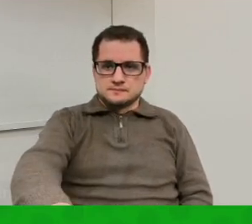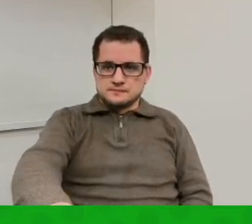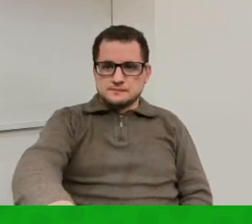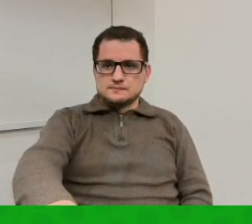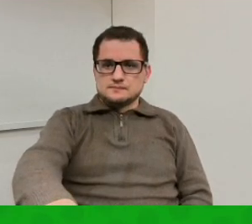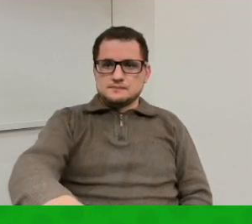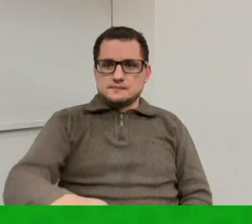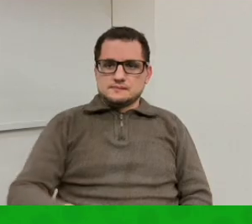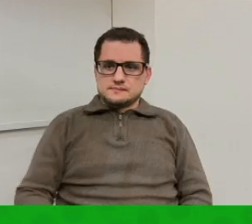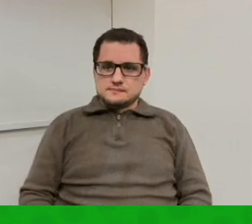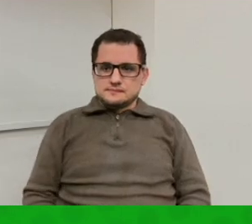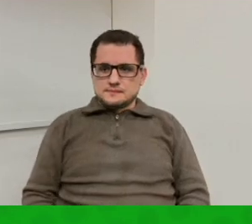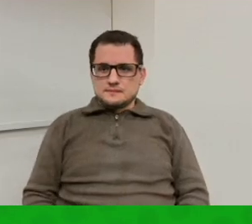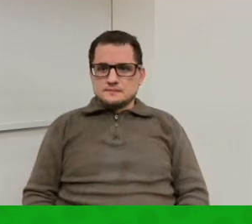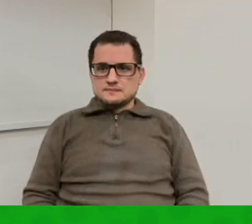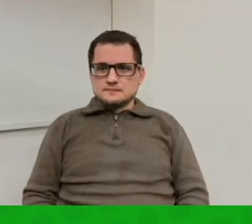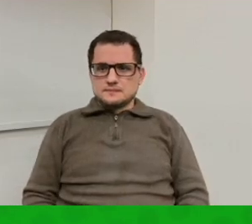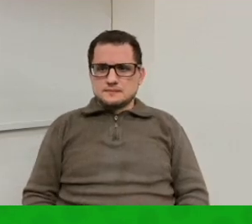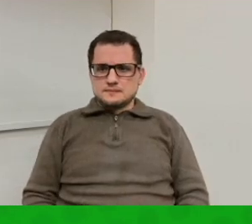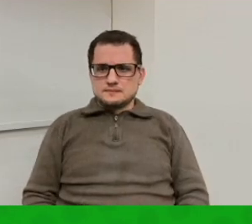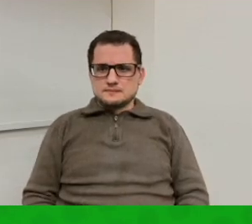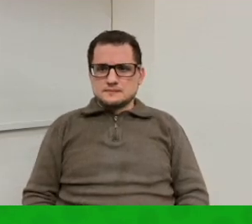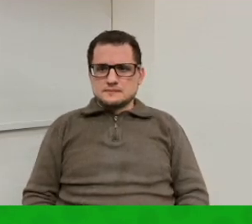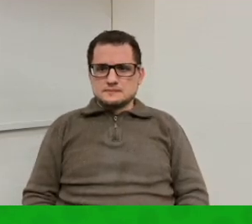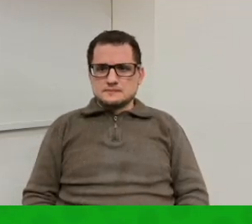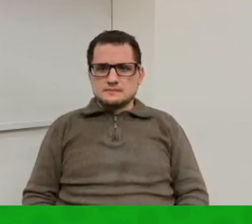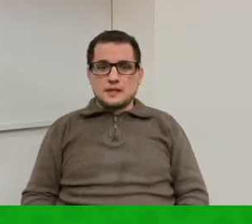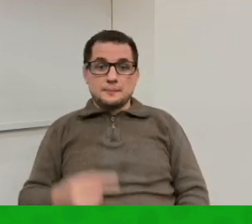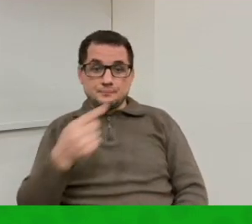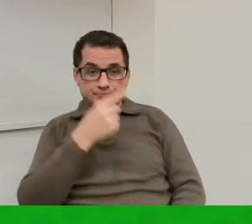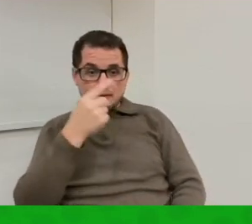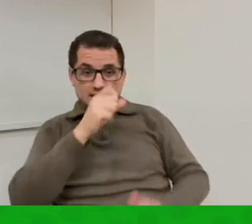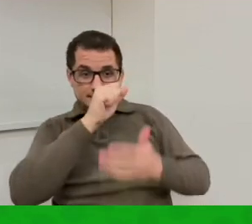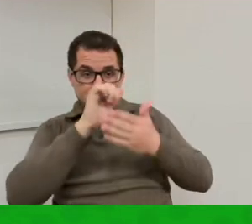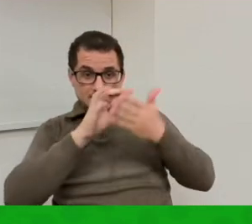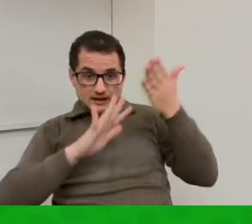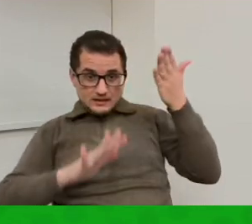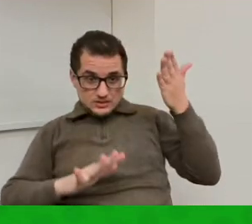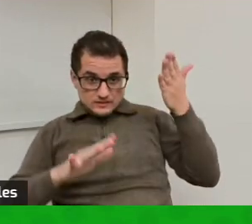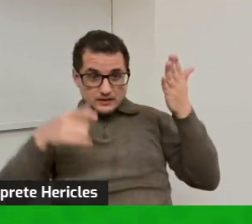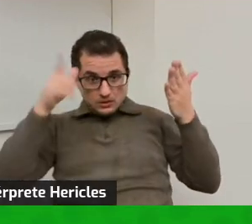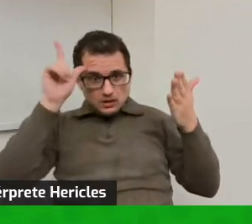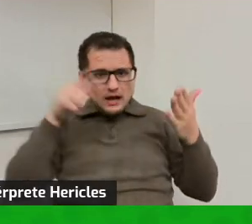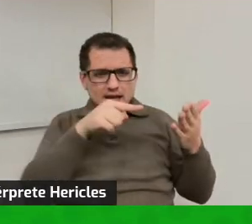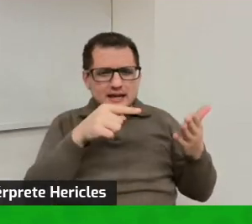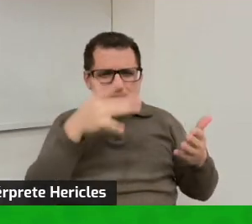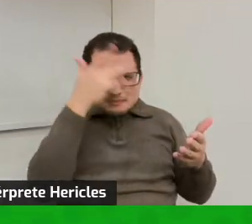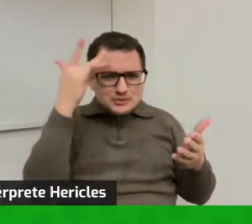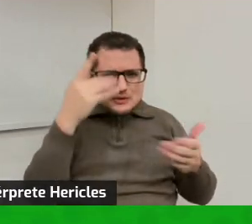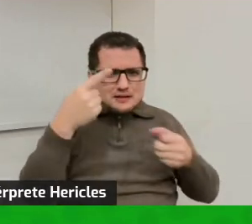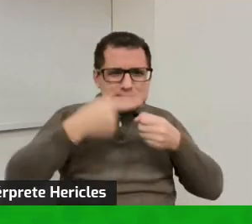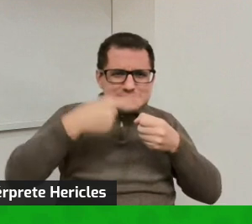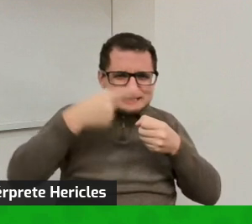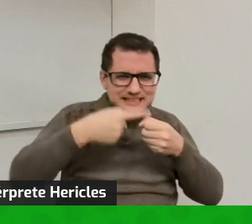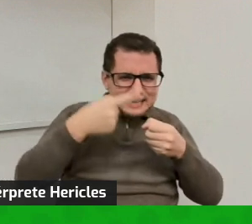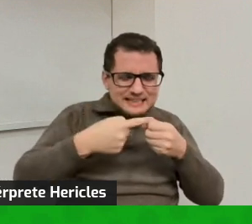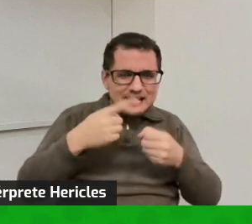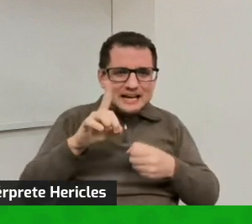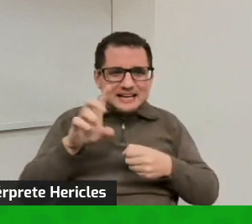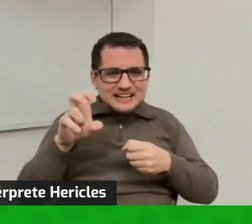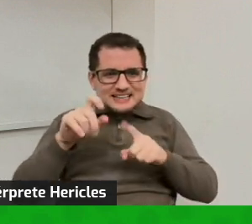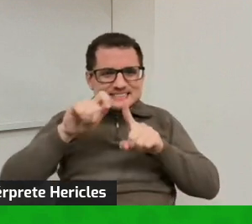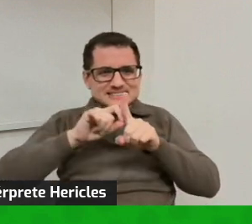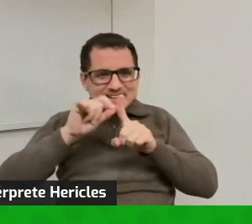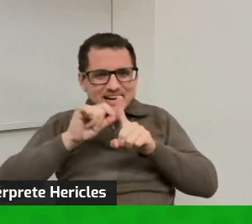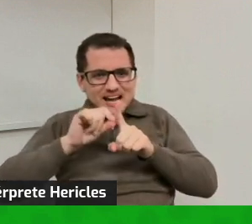esse daqui é o exercício que a gente deixou lá proposto. Arapoti também está 15 graus. Exercício que a gente deixou para